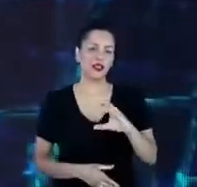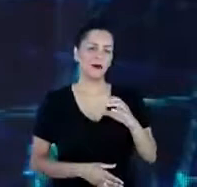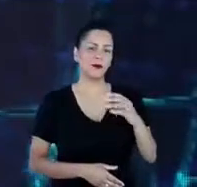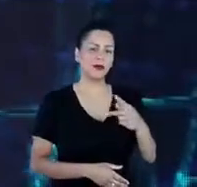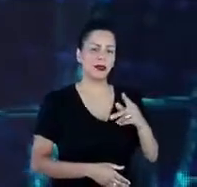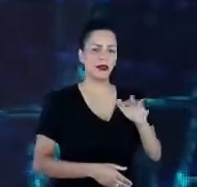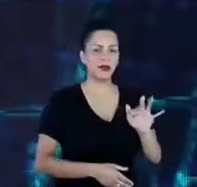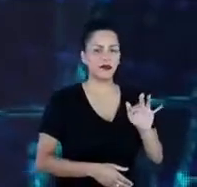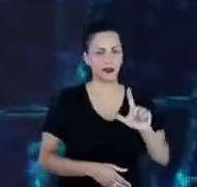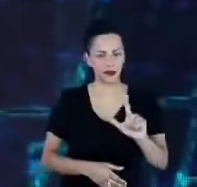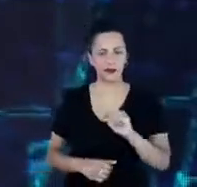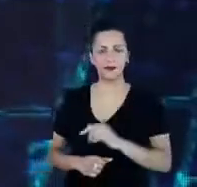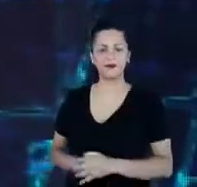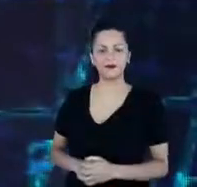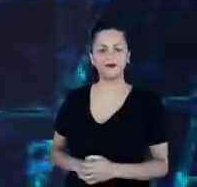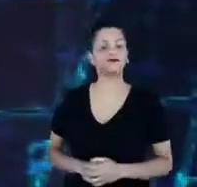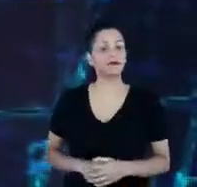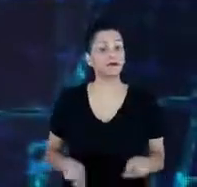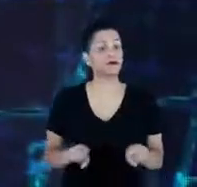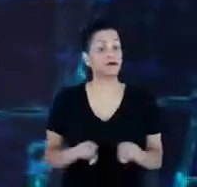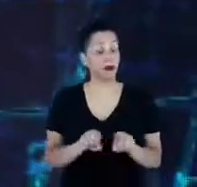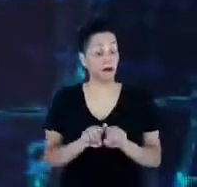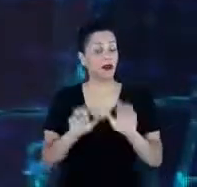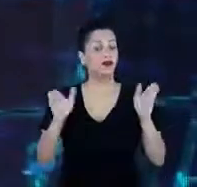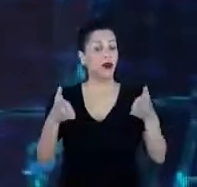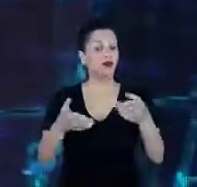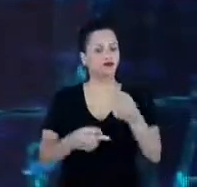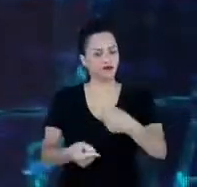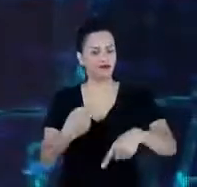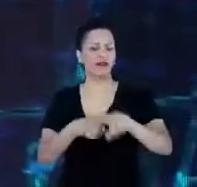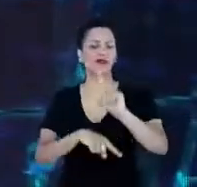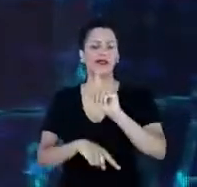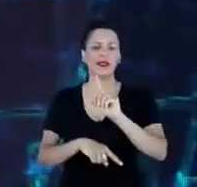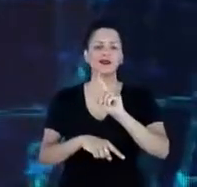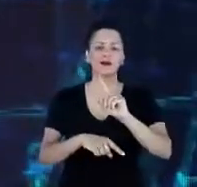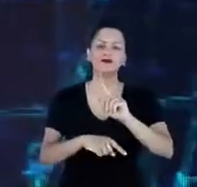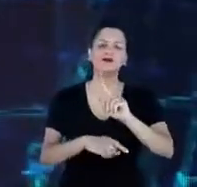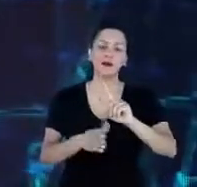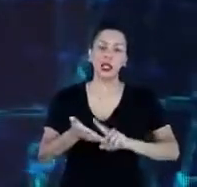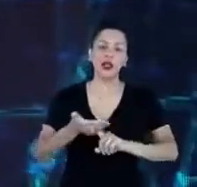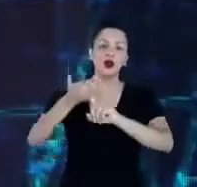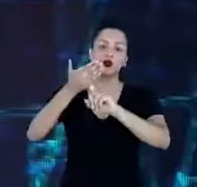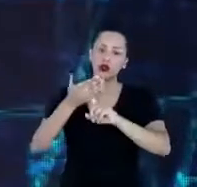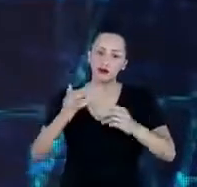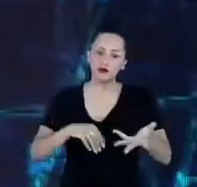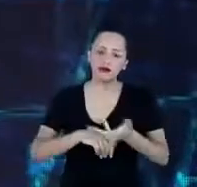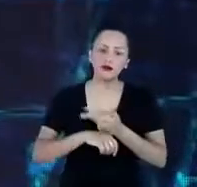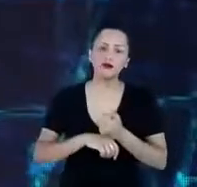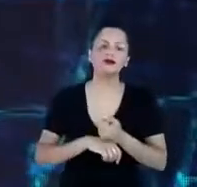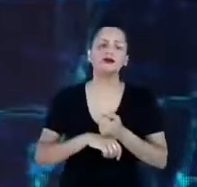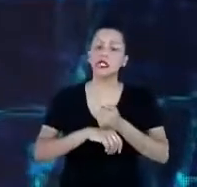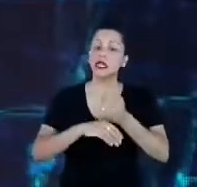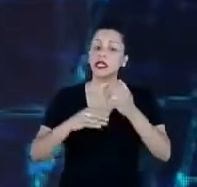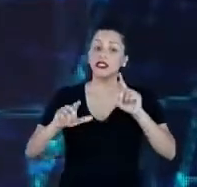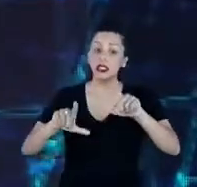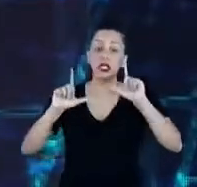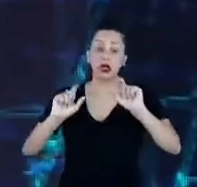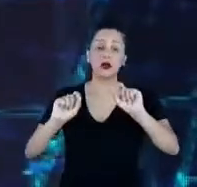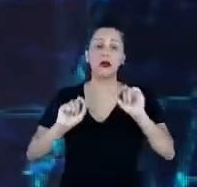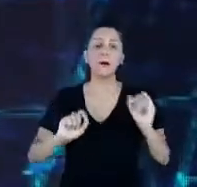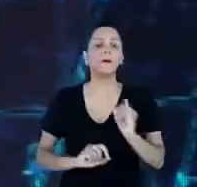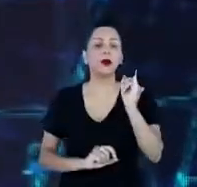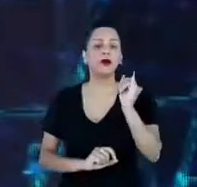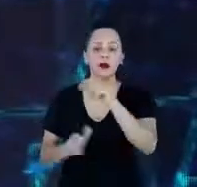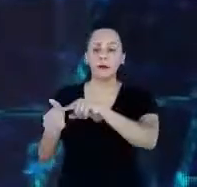favor dela dessa inovação que saliento a importância dos programas de pesquisa e